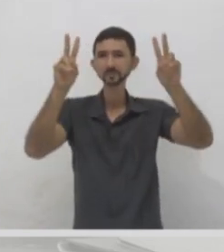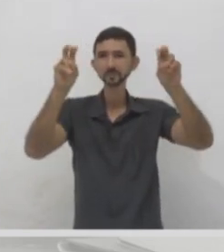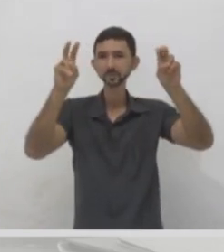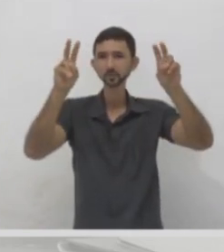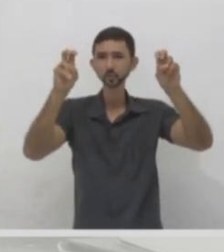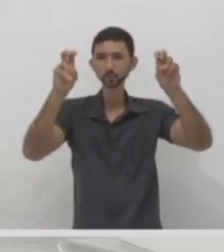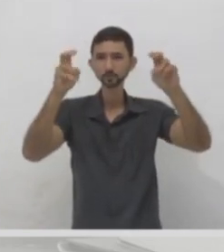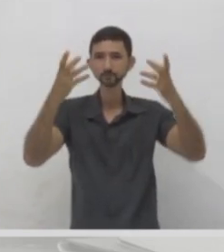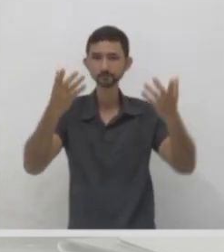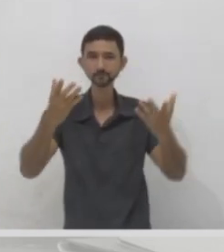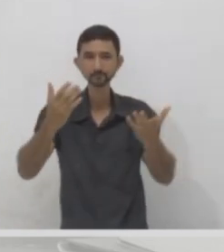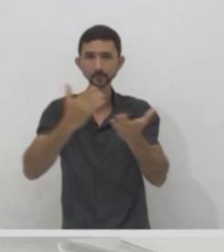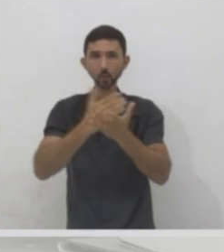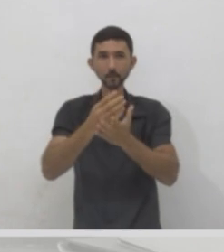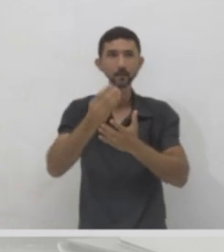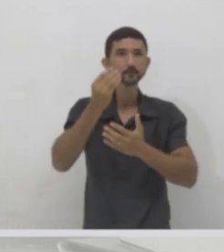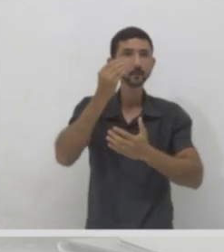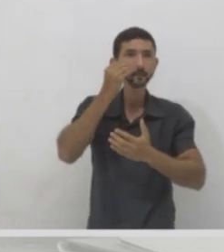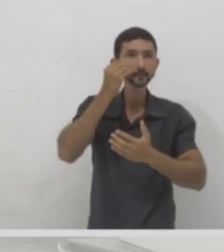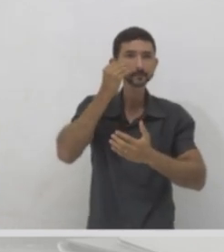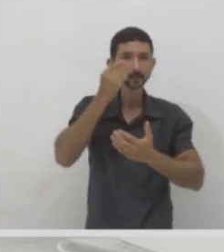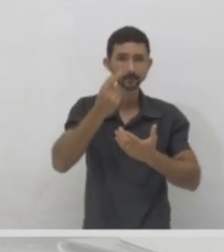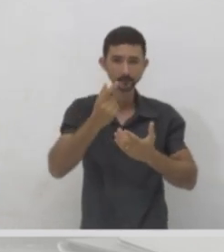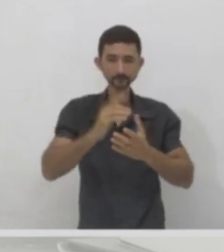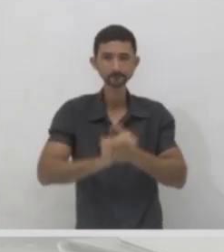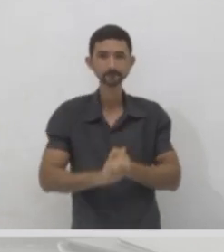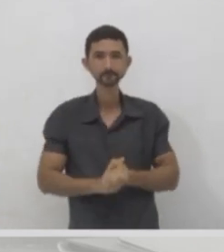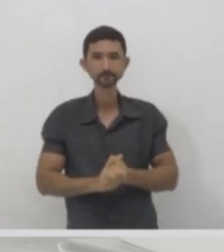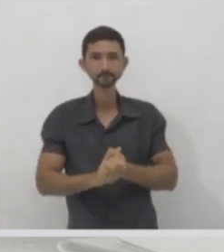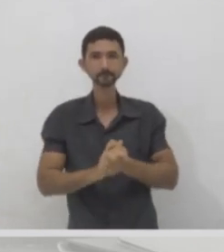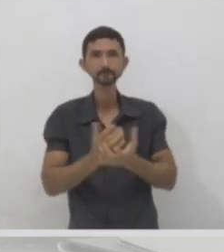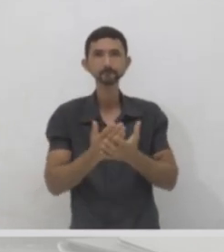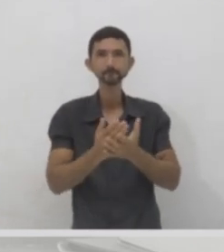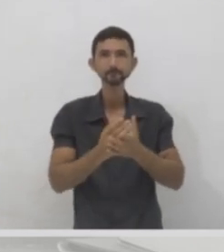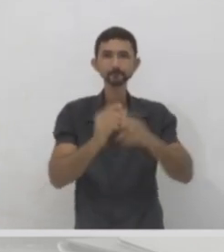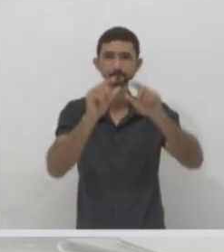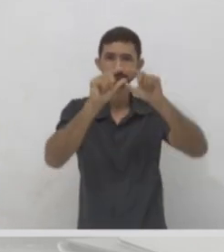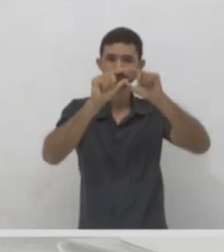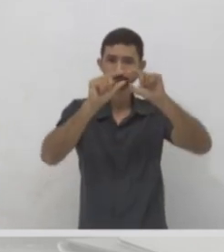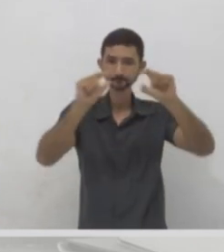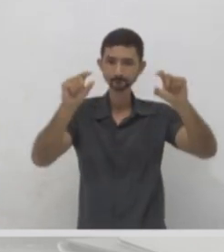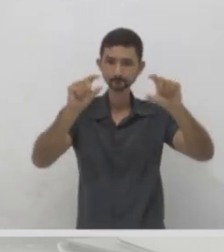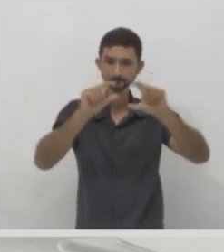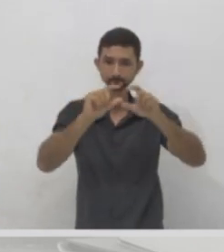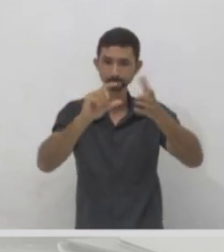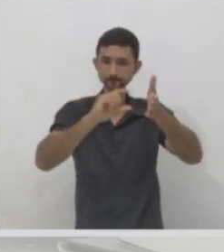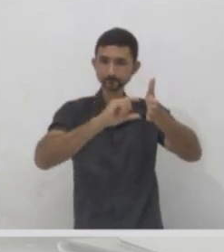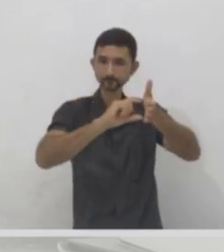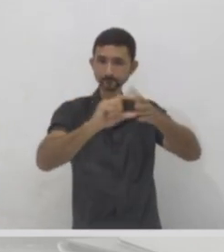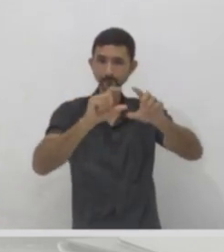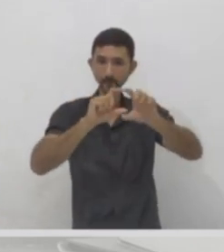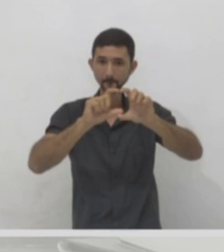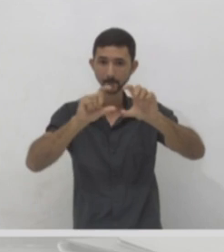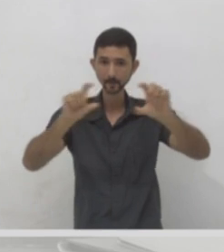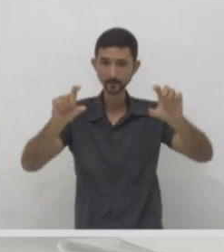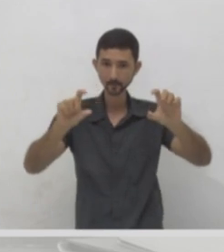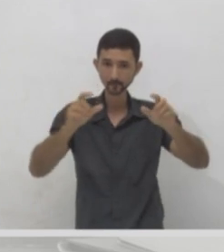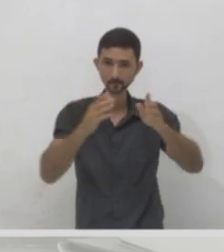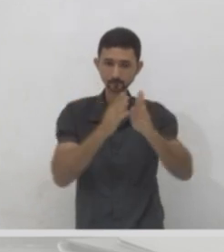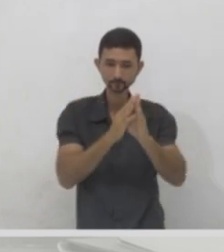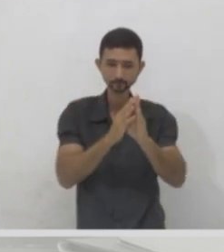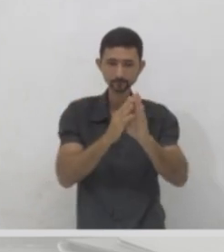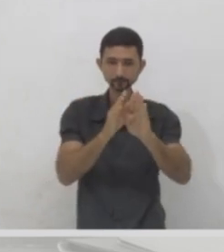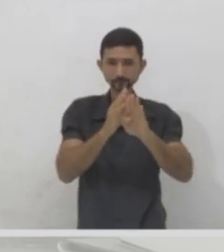você começa, observe a estrutura do texto, parágrafo. Para você iniciar um parágrafo, você dá um espaço